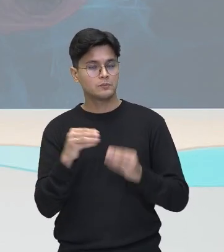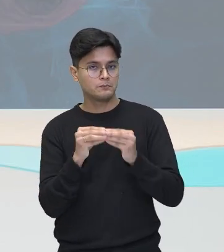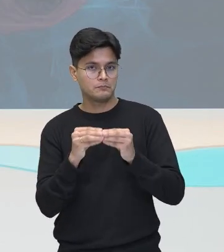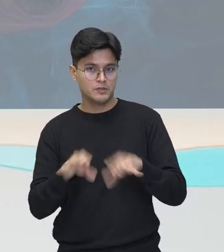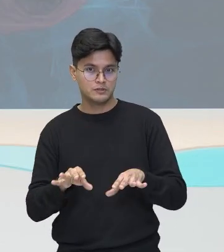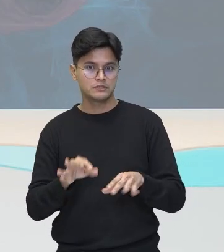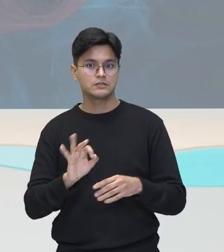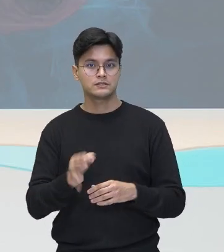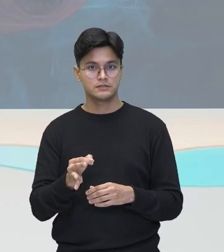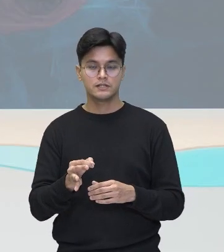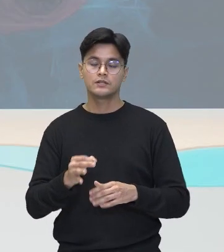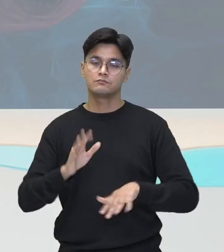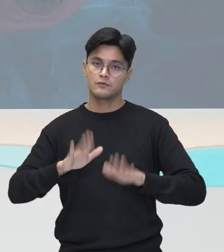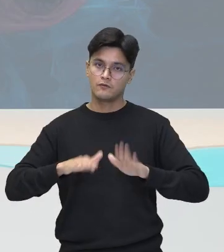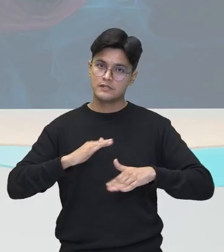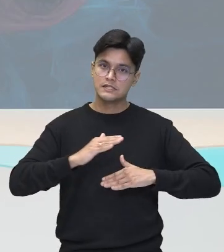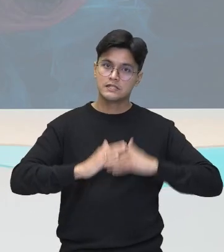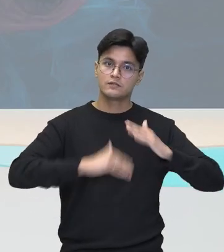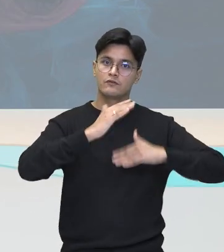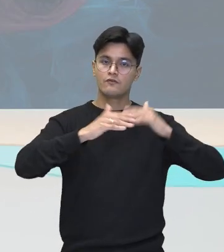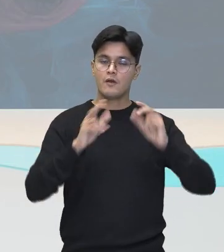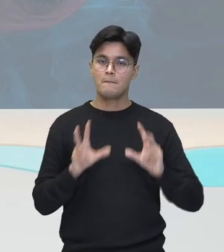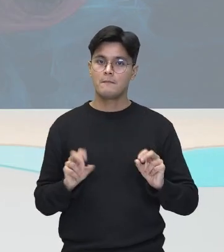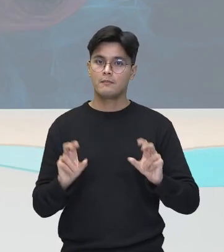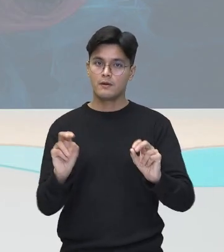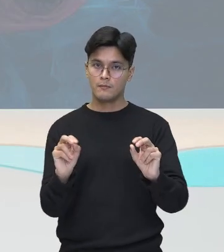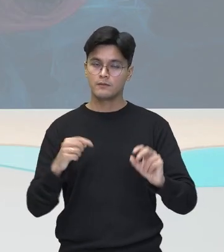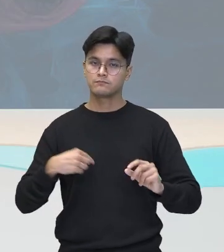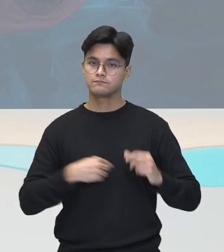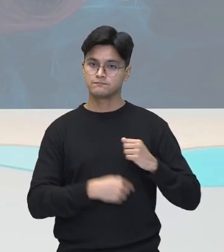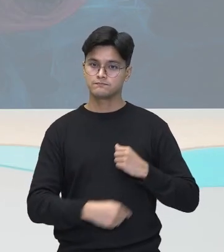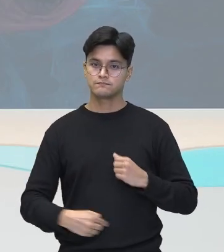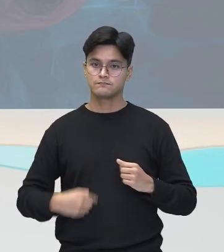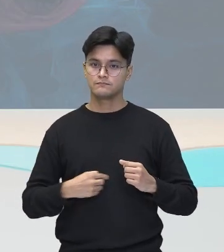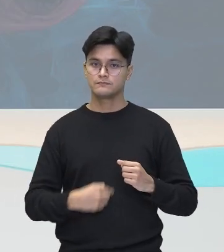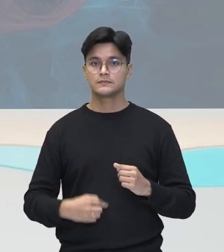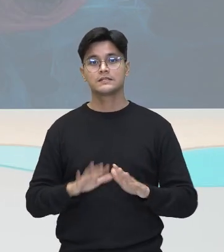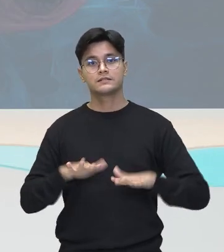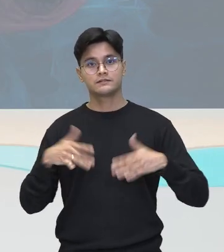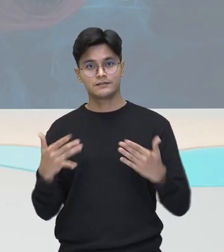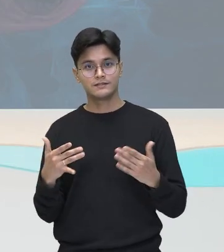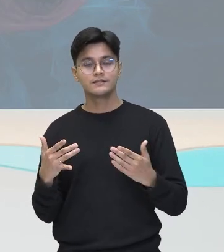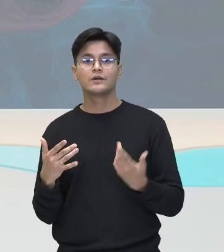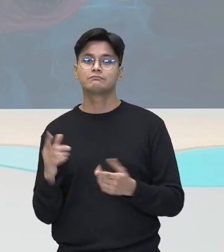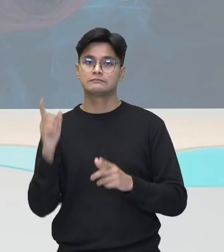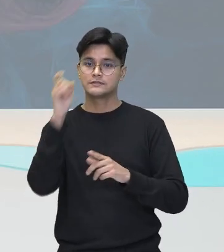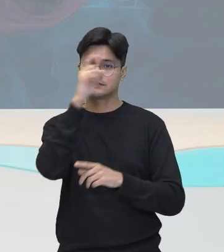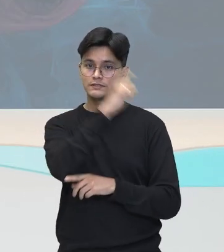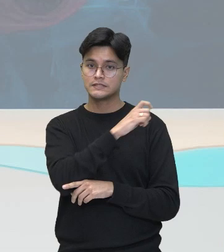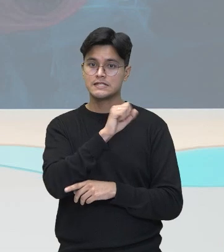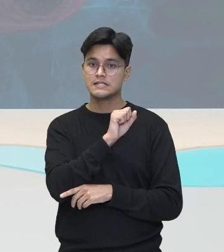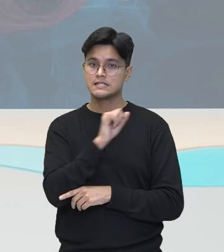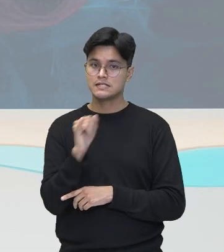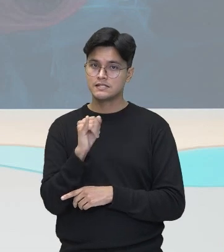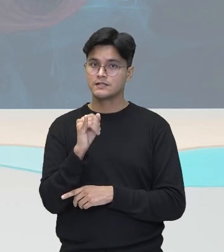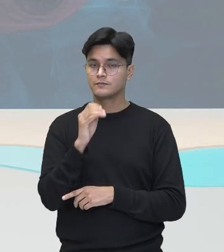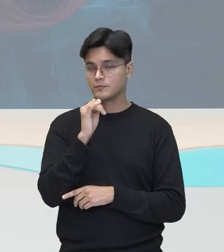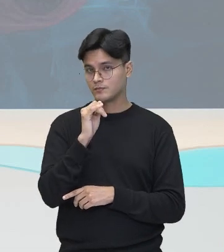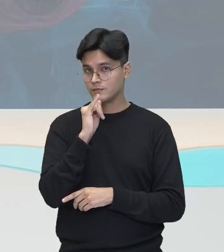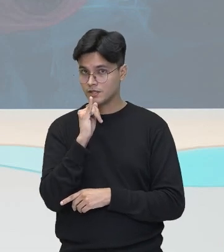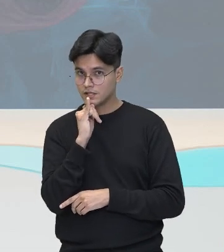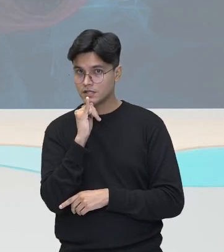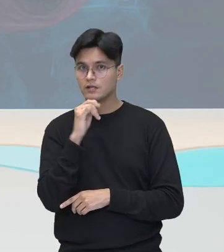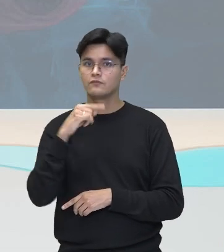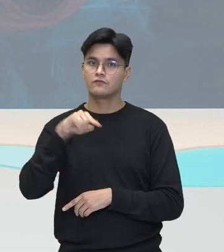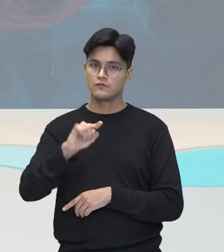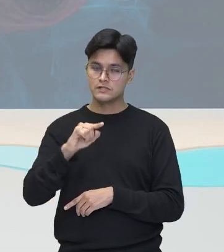pode desenvolver esse câncer de intestino. Então, olha aí como é que é complicado. Então, se você, de repente, já está num